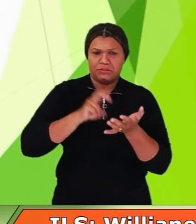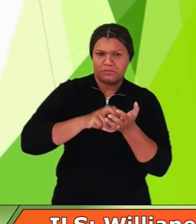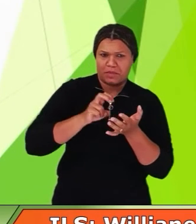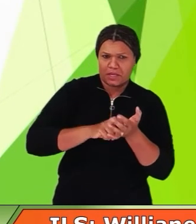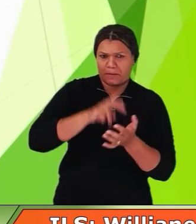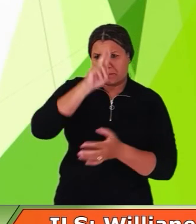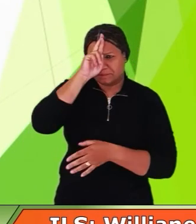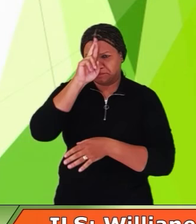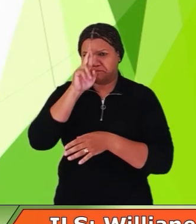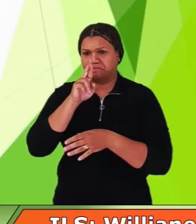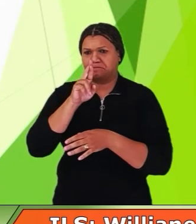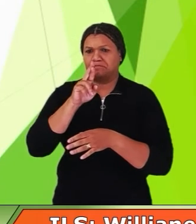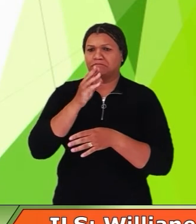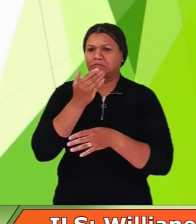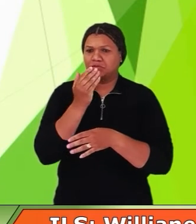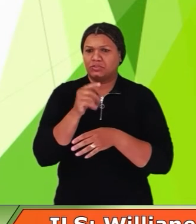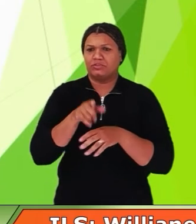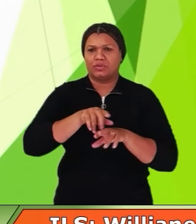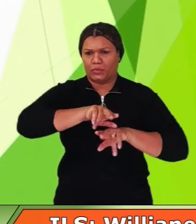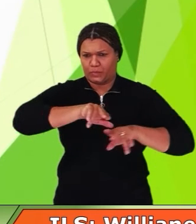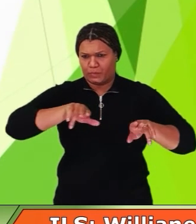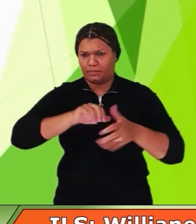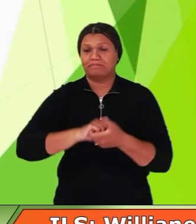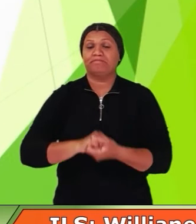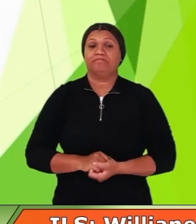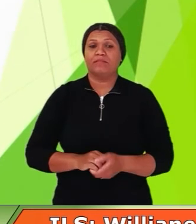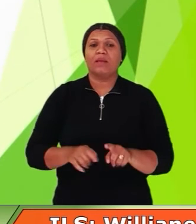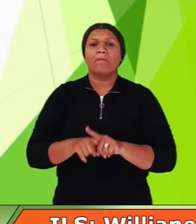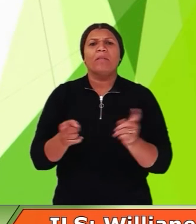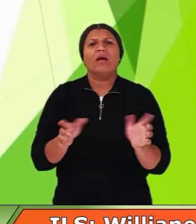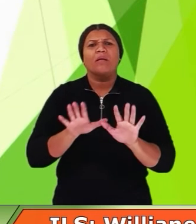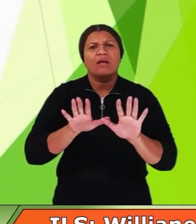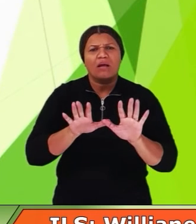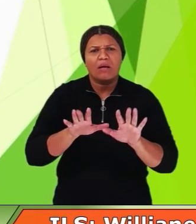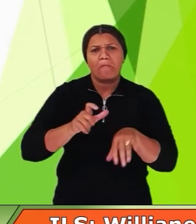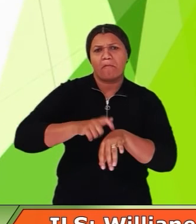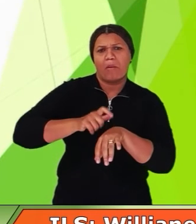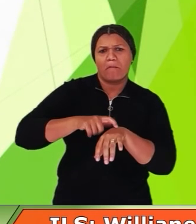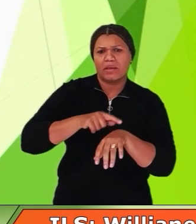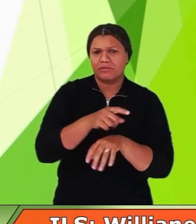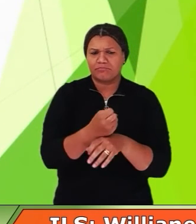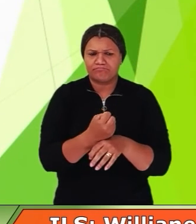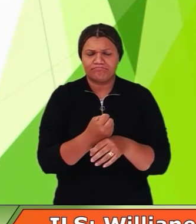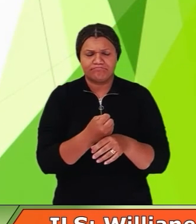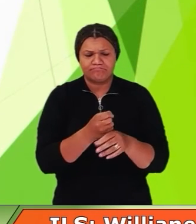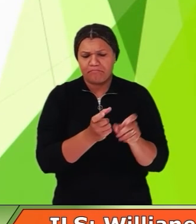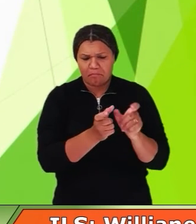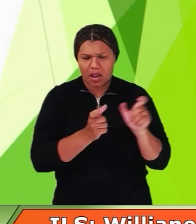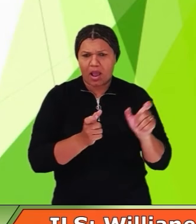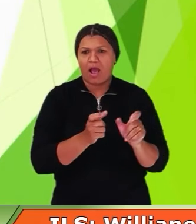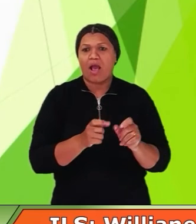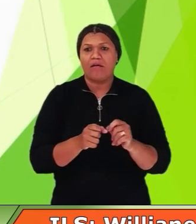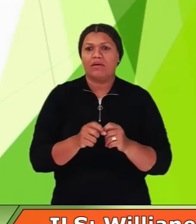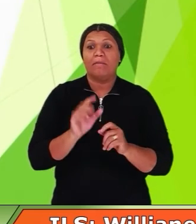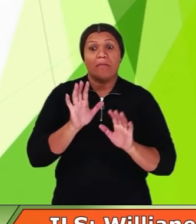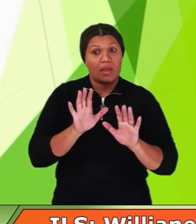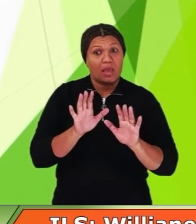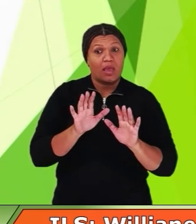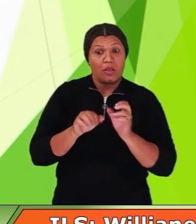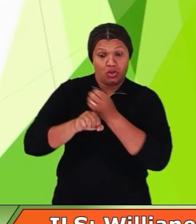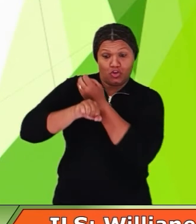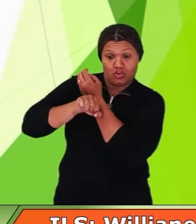demais mas quando nessas ocasiões a sombra imita o